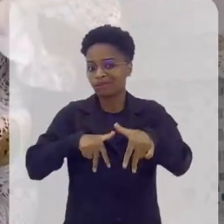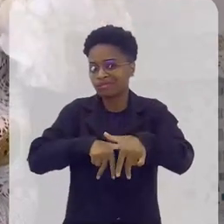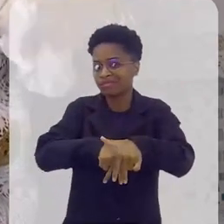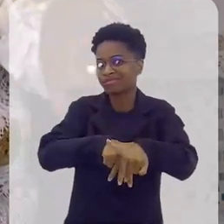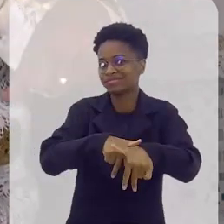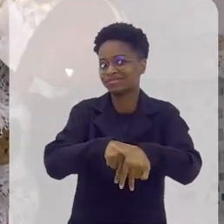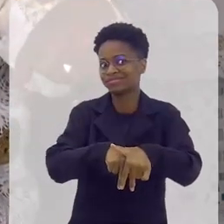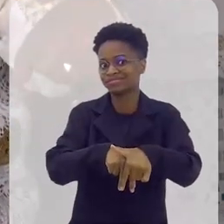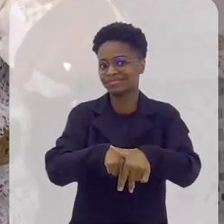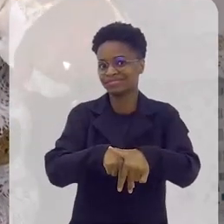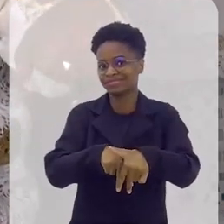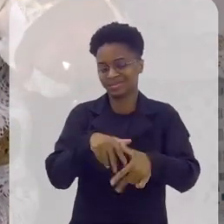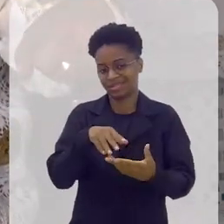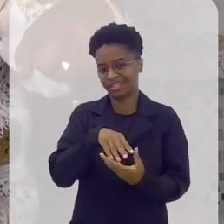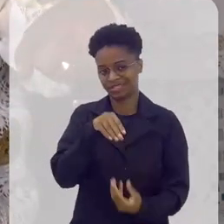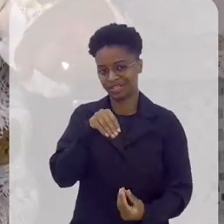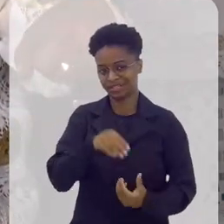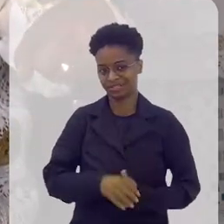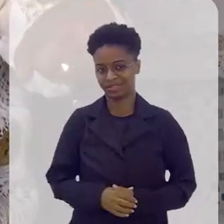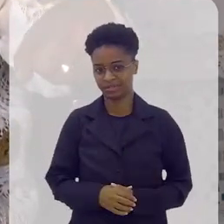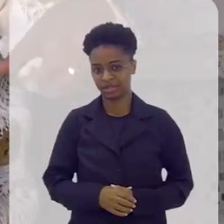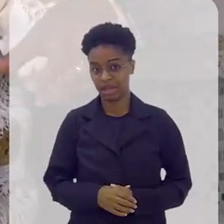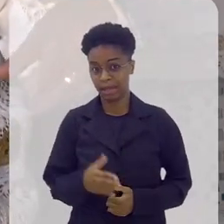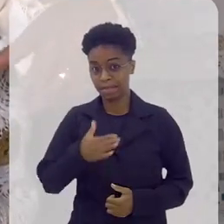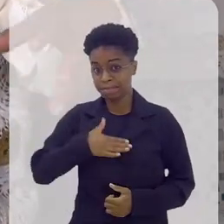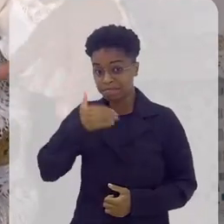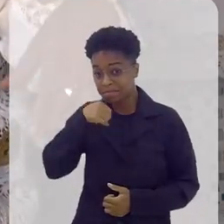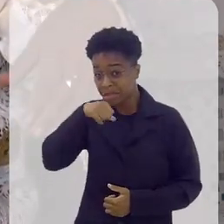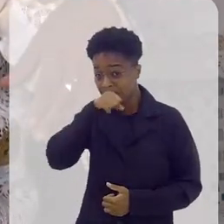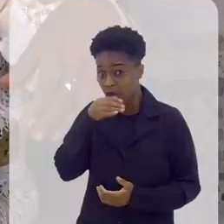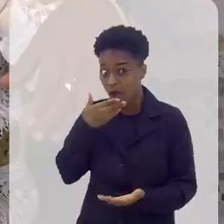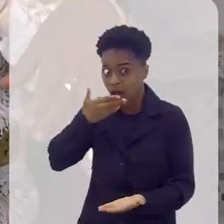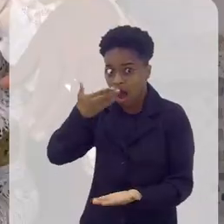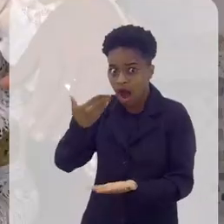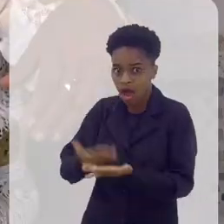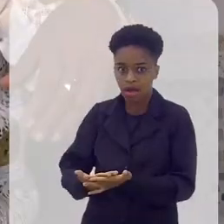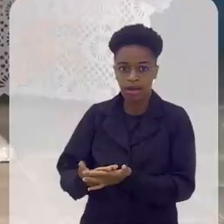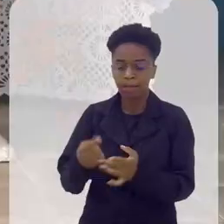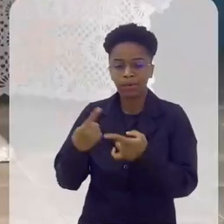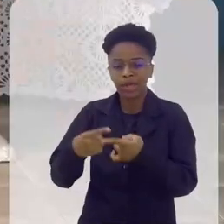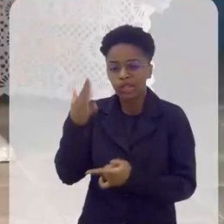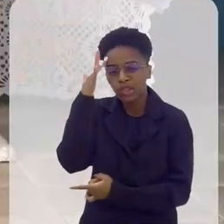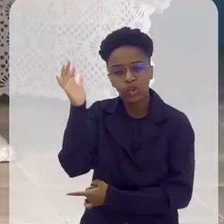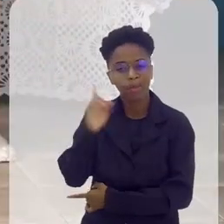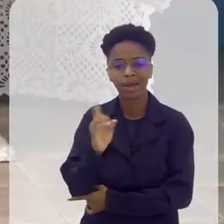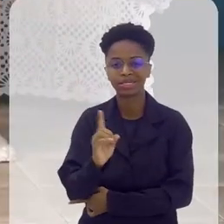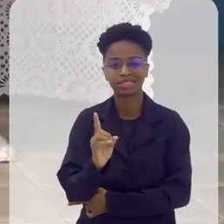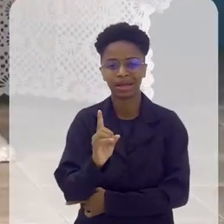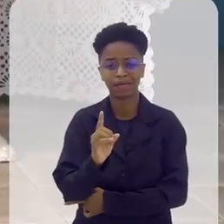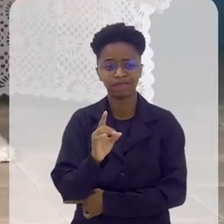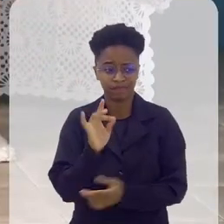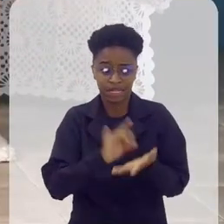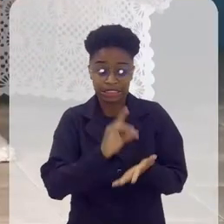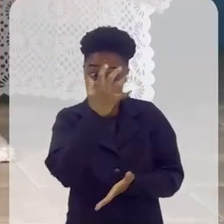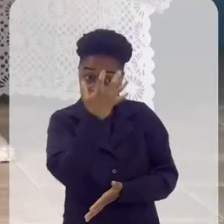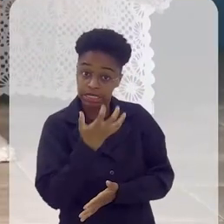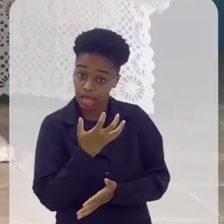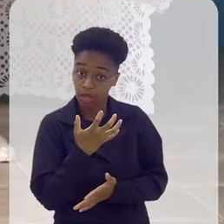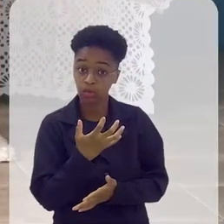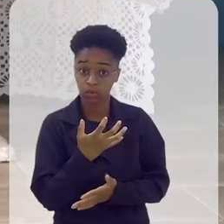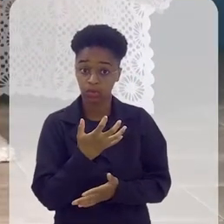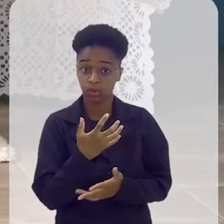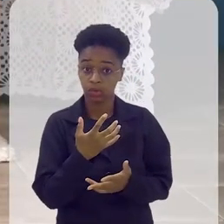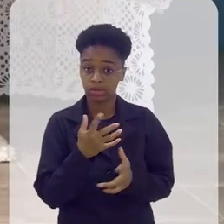encontra incorporado com uma entidade. E ela tomou um choque com aquilo. Porque eu acho que ela não imaginava o quanto